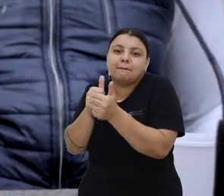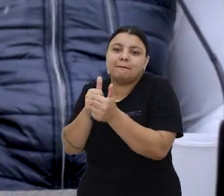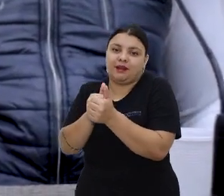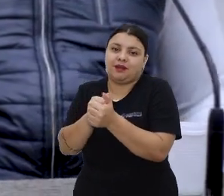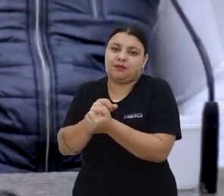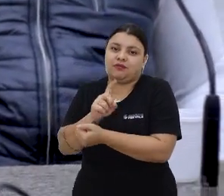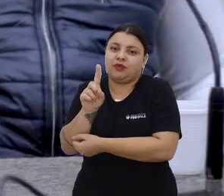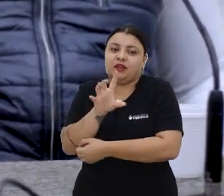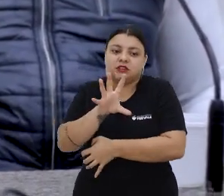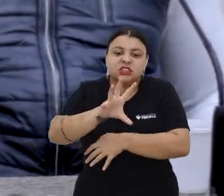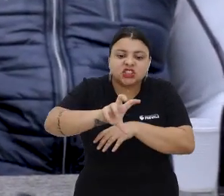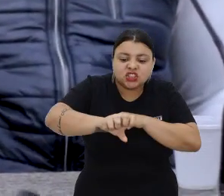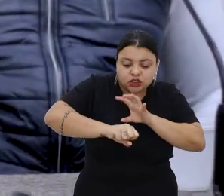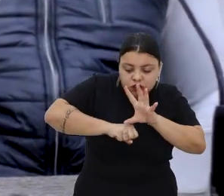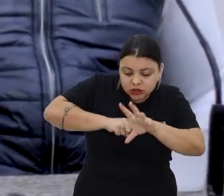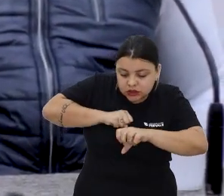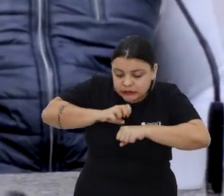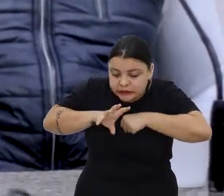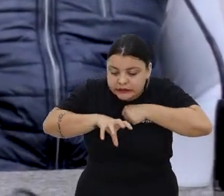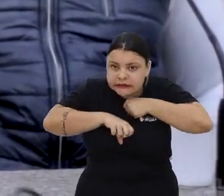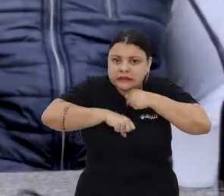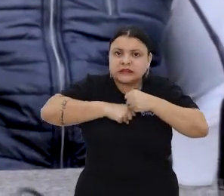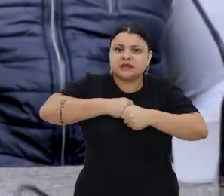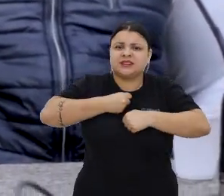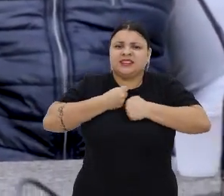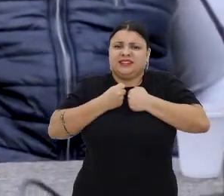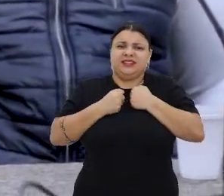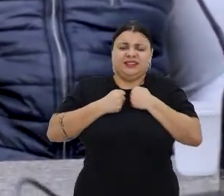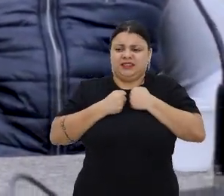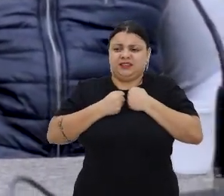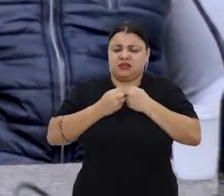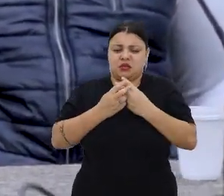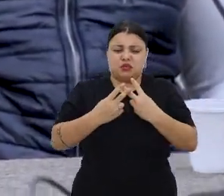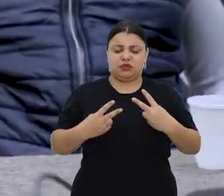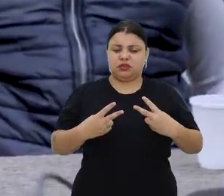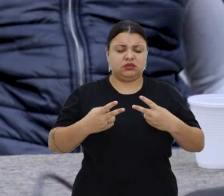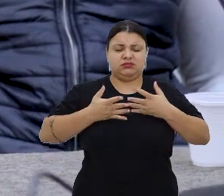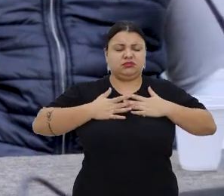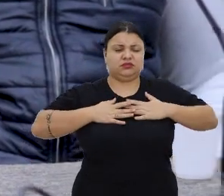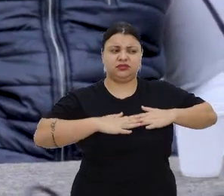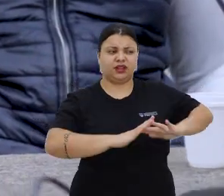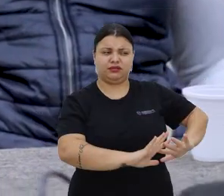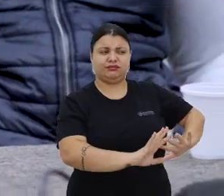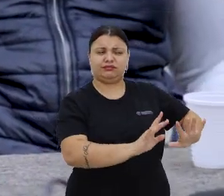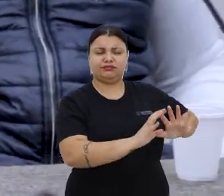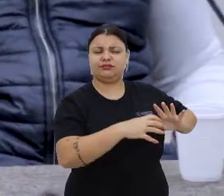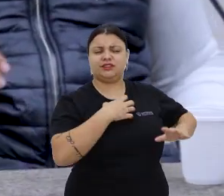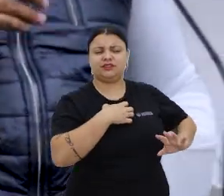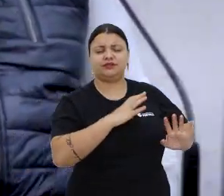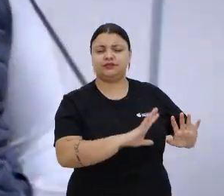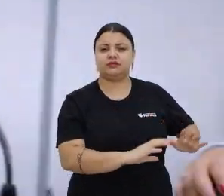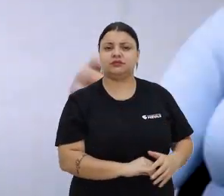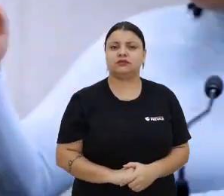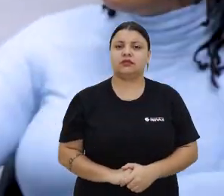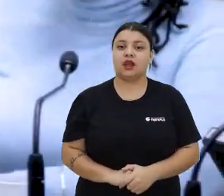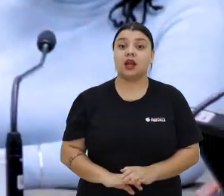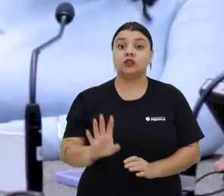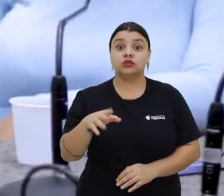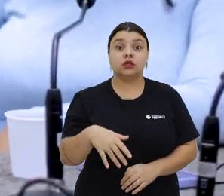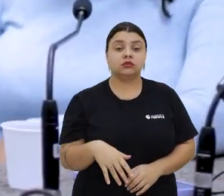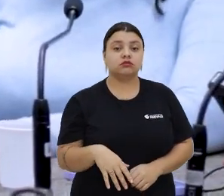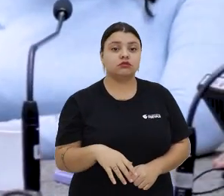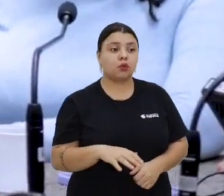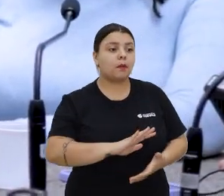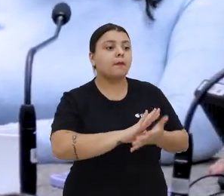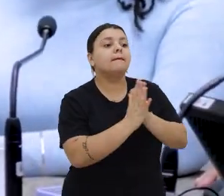ficar sendo sugada, sabe, por coisas que não faz mais sentido. E tu já não sentiu né? um preconceito quando a